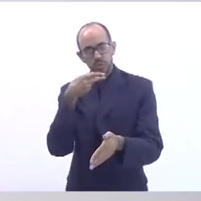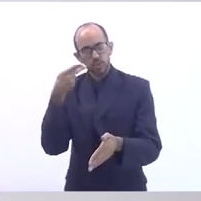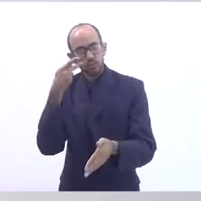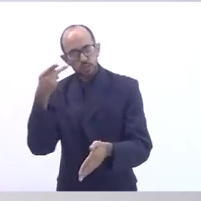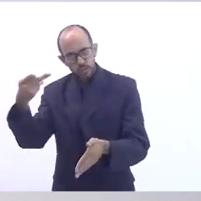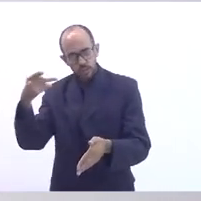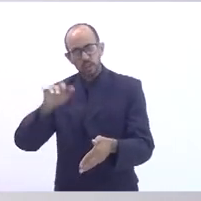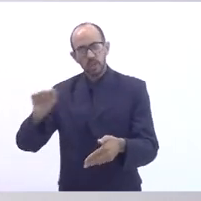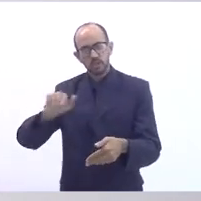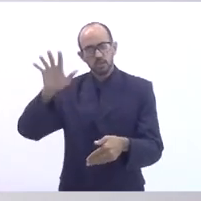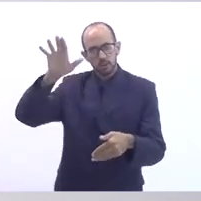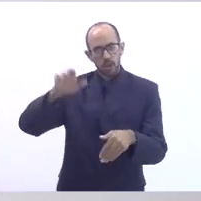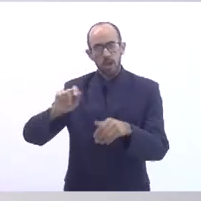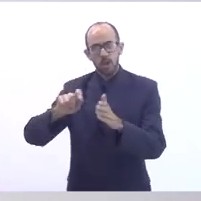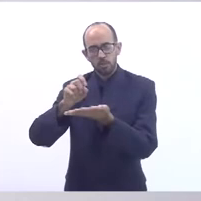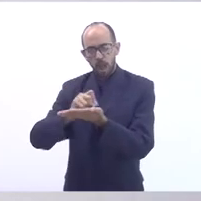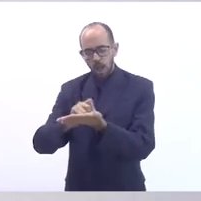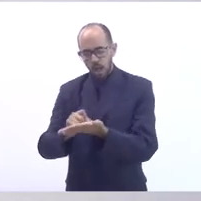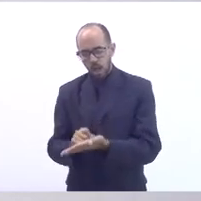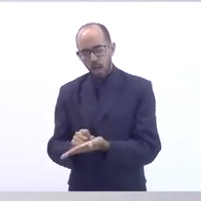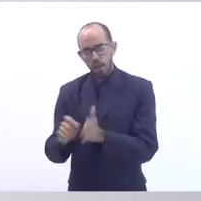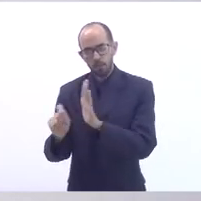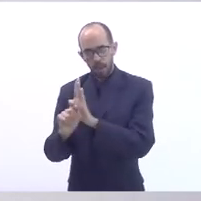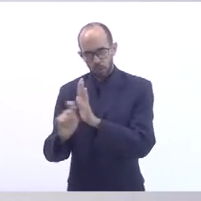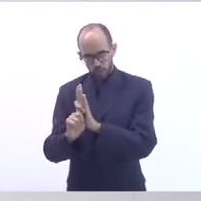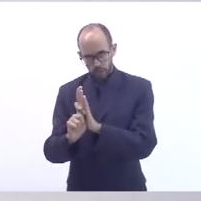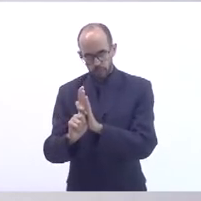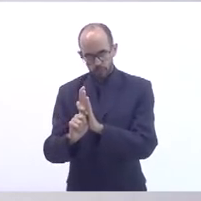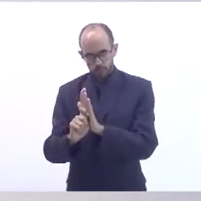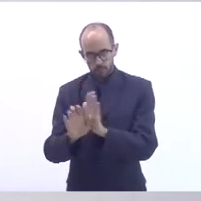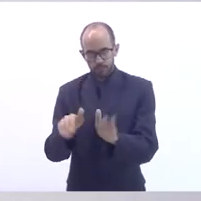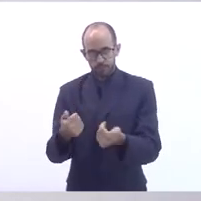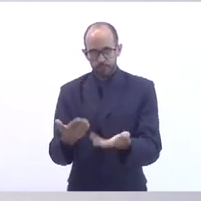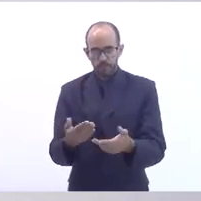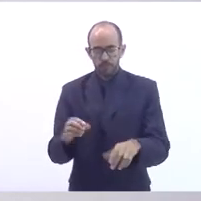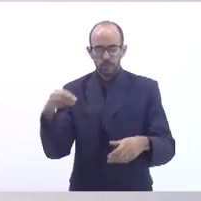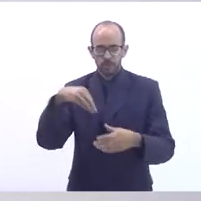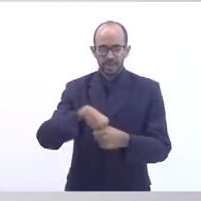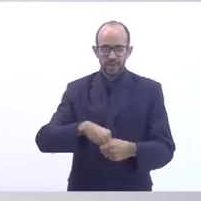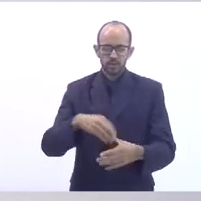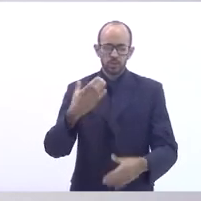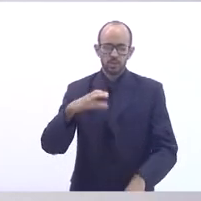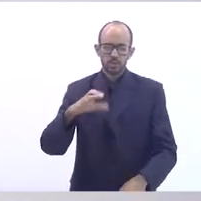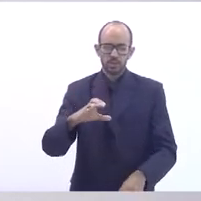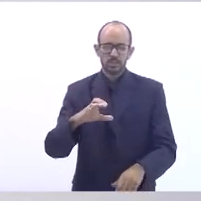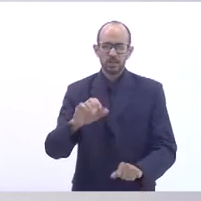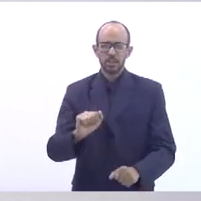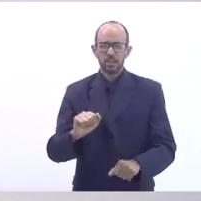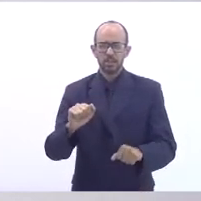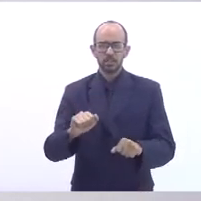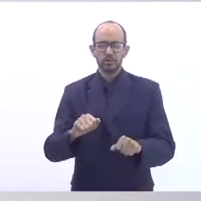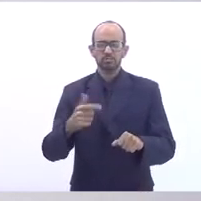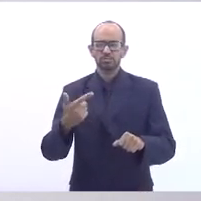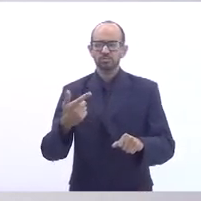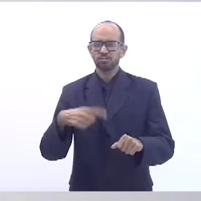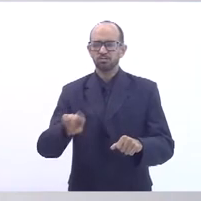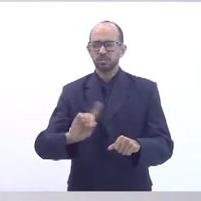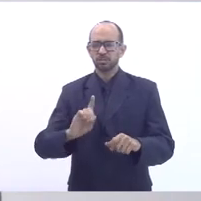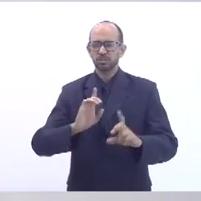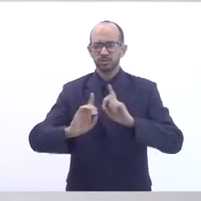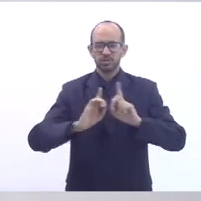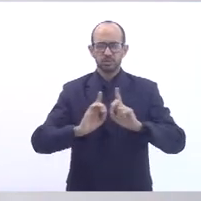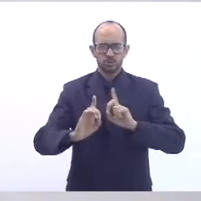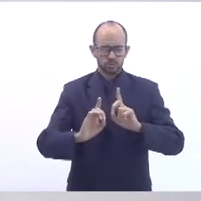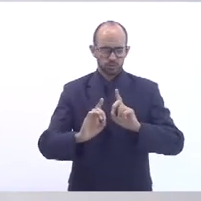prescrevendo maconha é bom dentro da ciência nós não temos e entre drogas